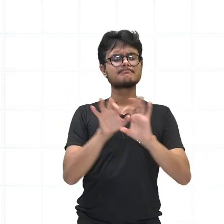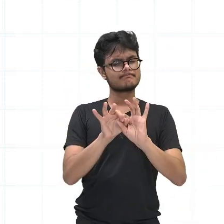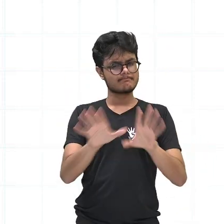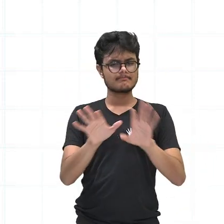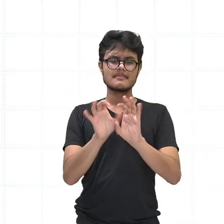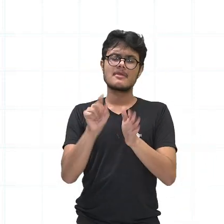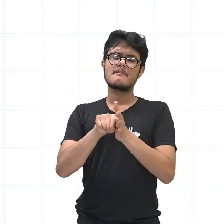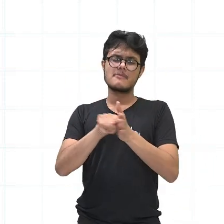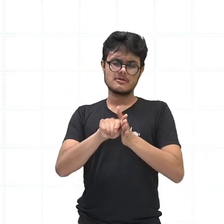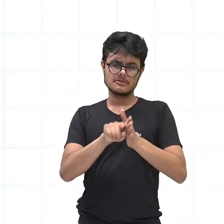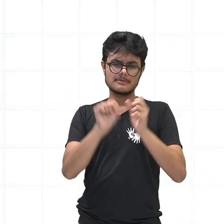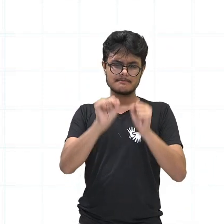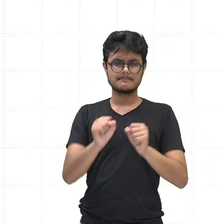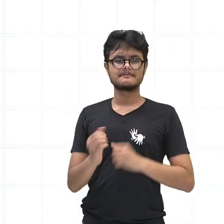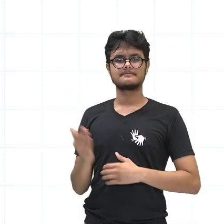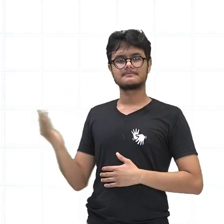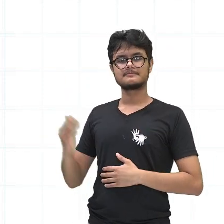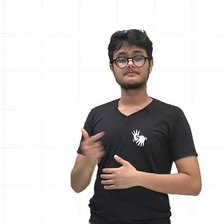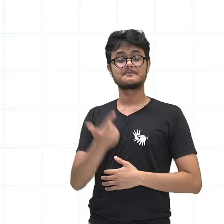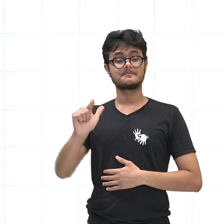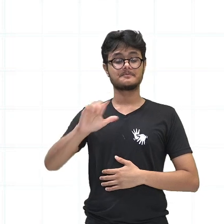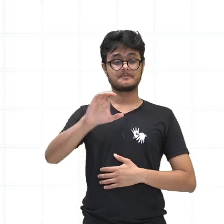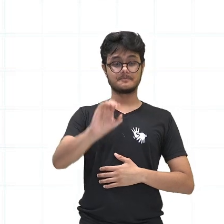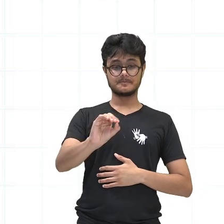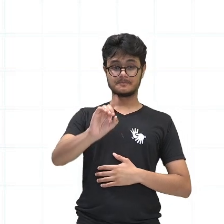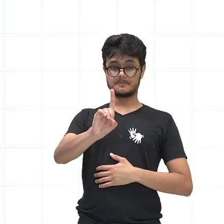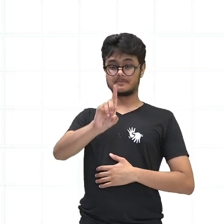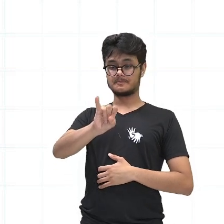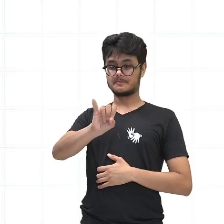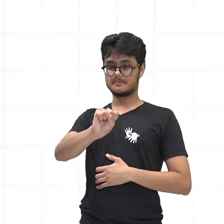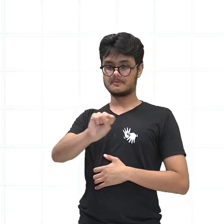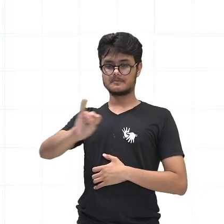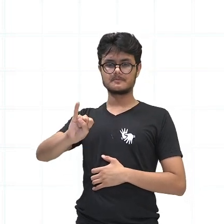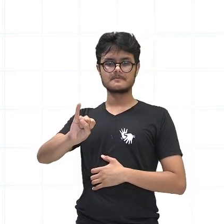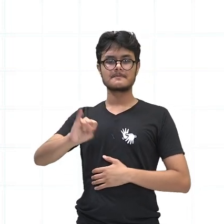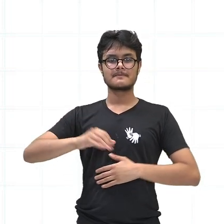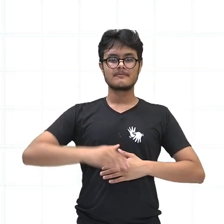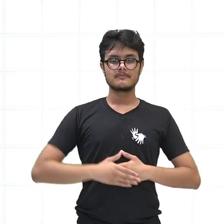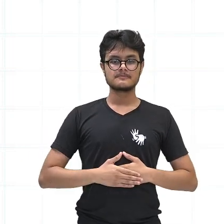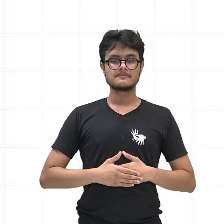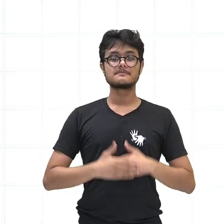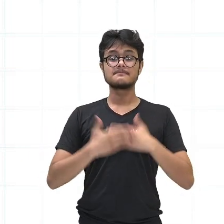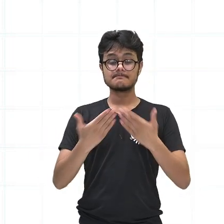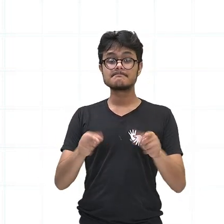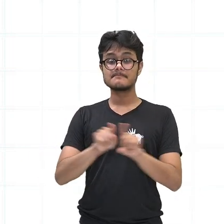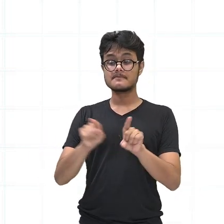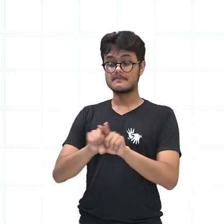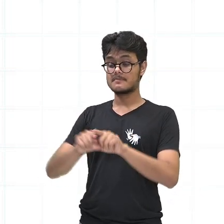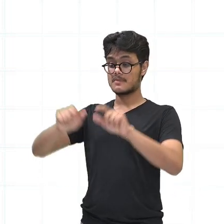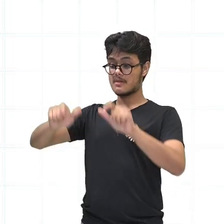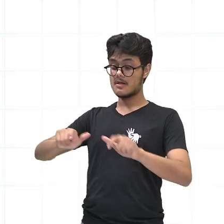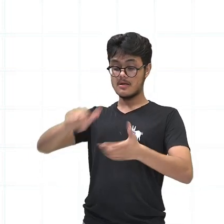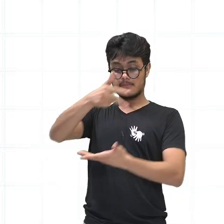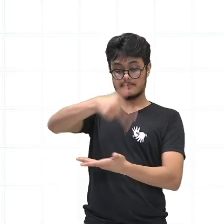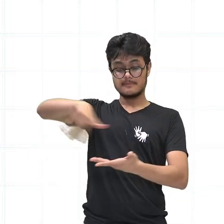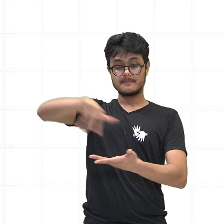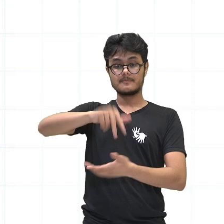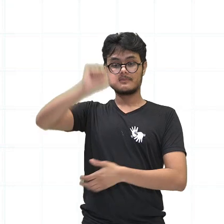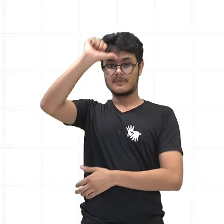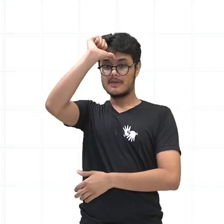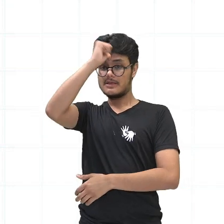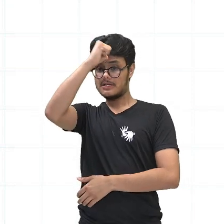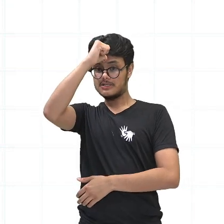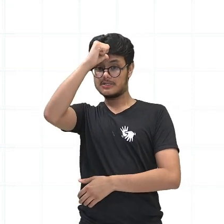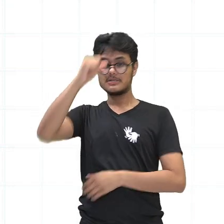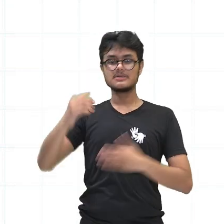Nós temos uma outra dança, é a Odissi, tá? Outra forma de dança clássica indiana, a Odissi, originária do